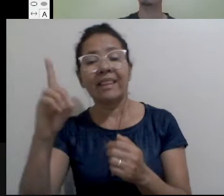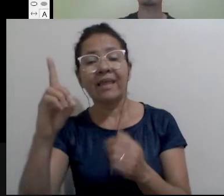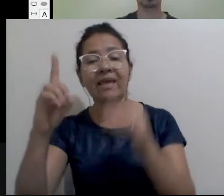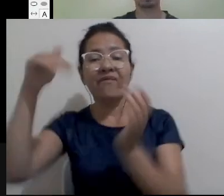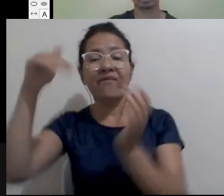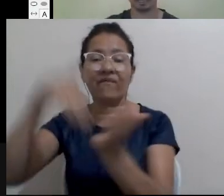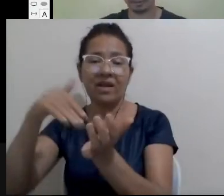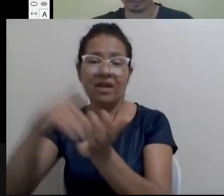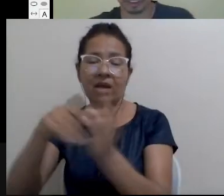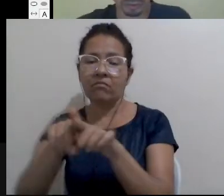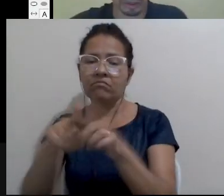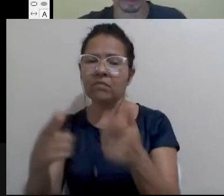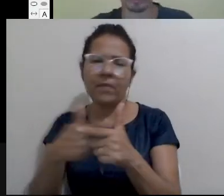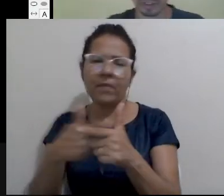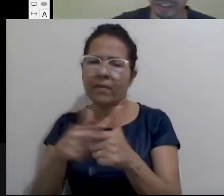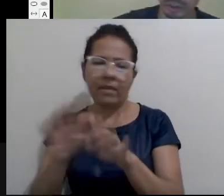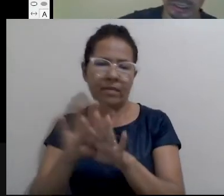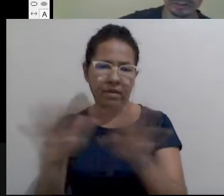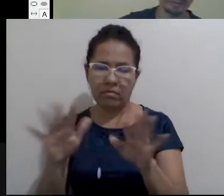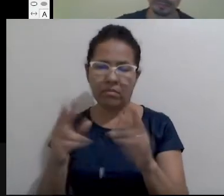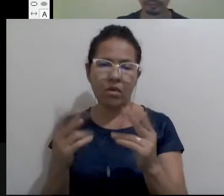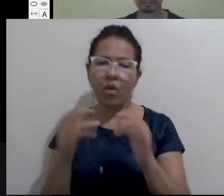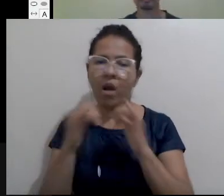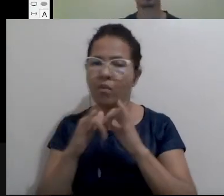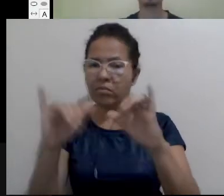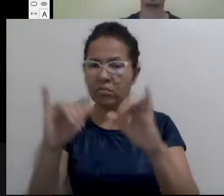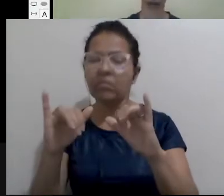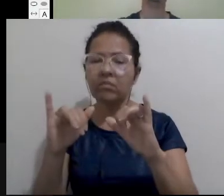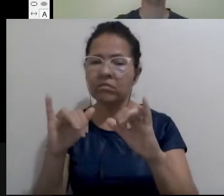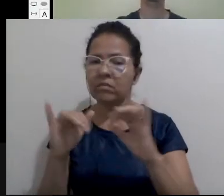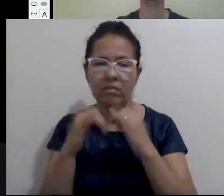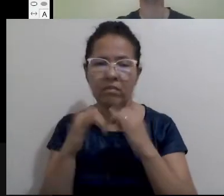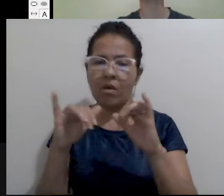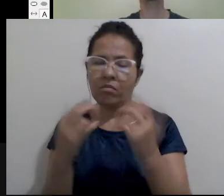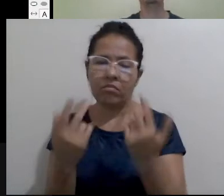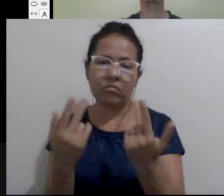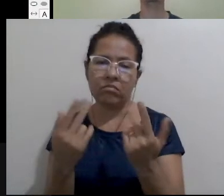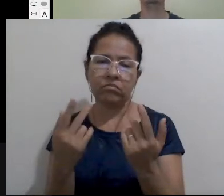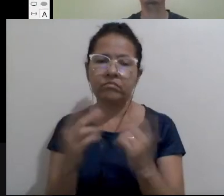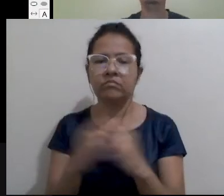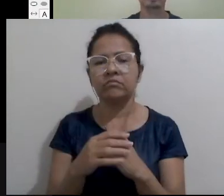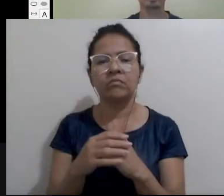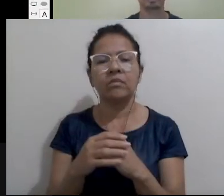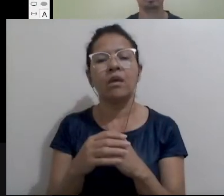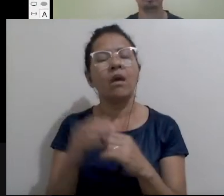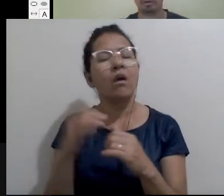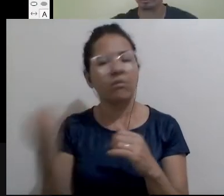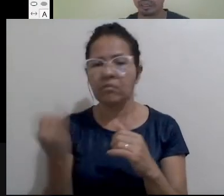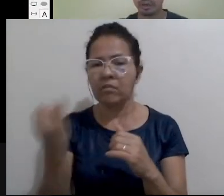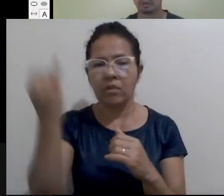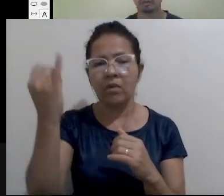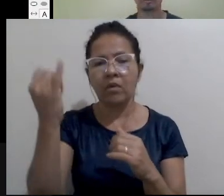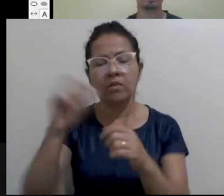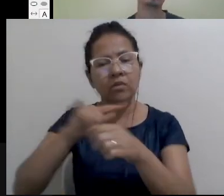Não tem importância, tá? É a mesma informação, a mesma situação. A questão é que a gente vê não importa de onde ele vem, tá? O que